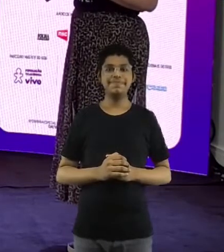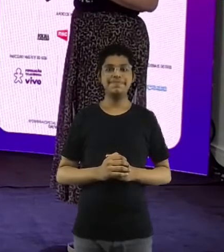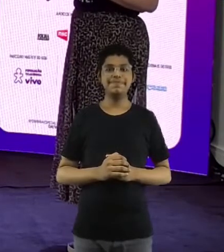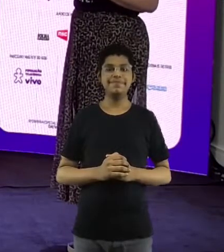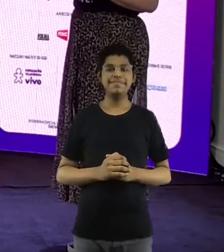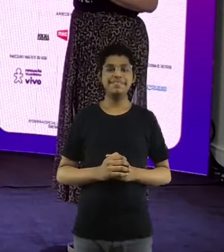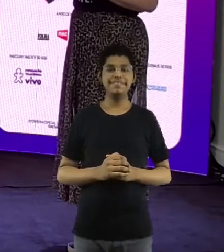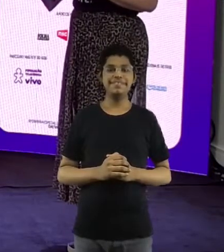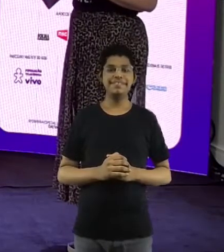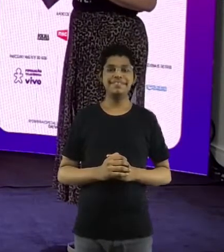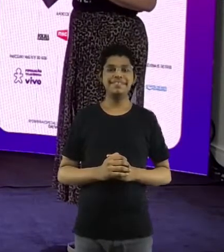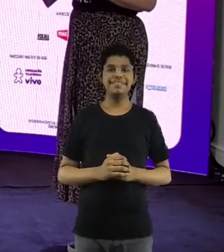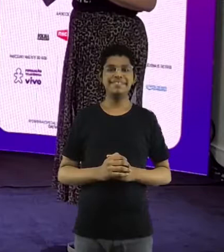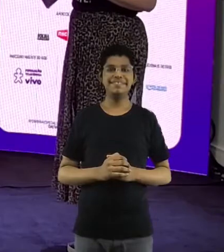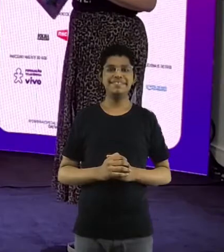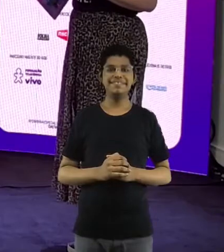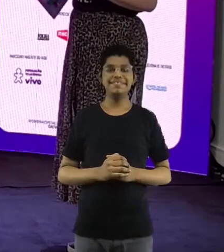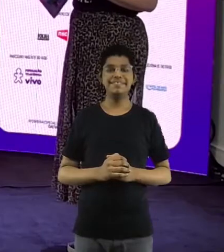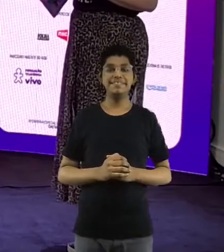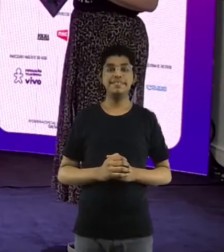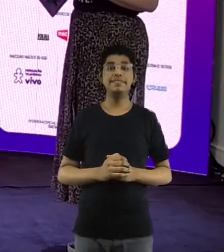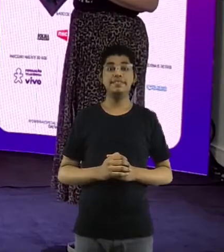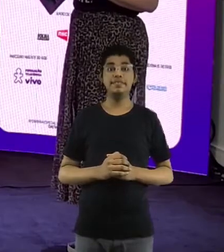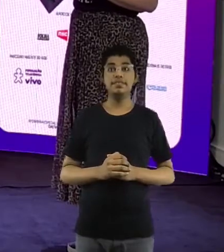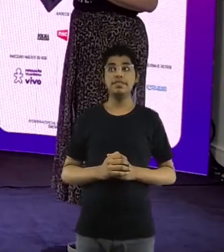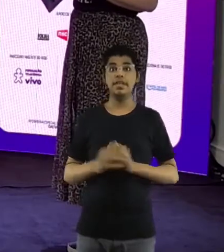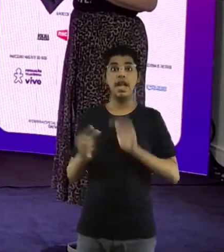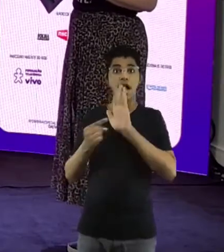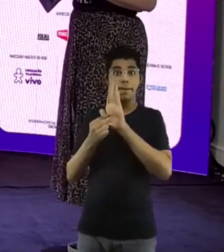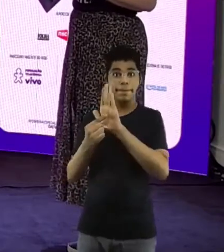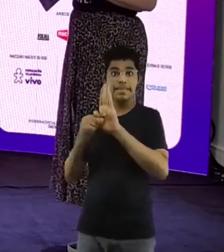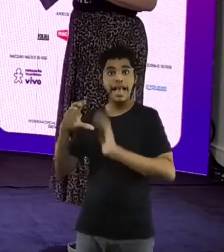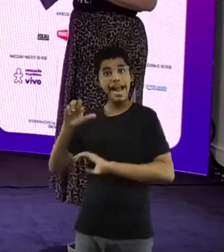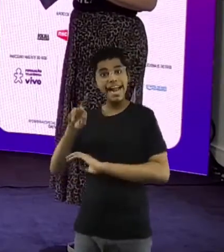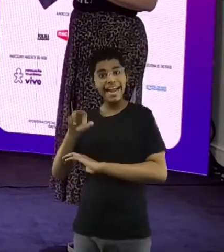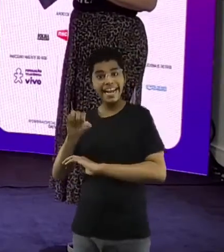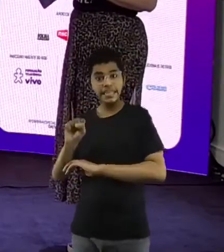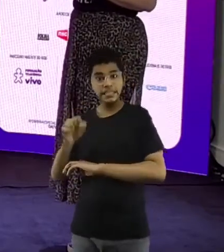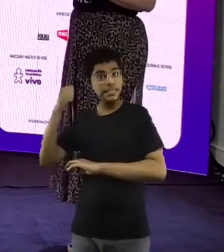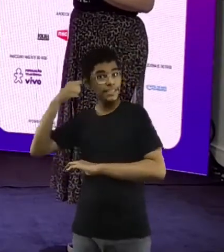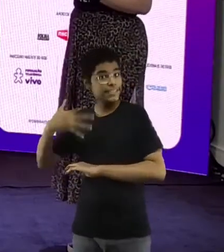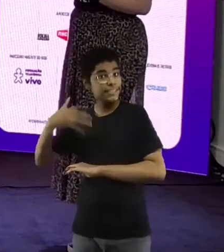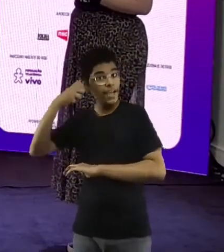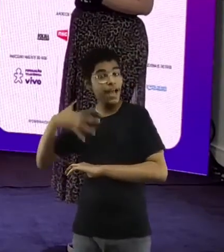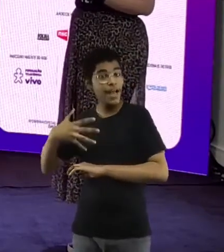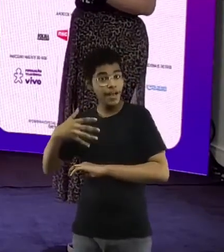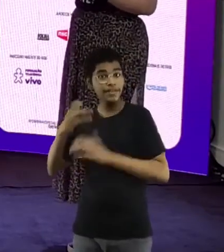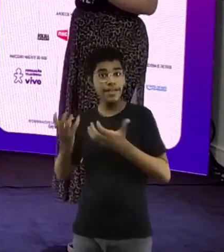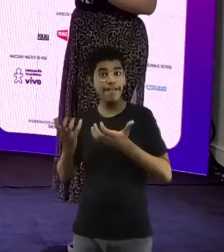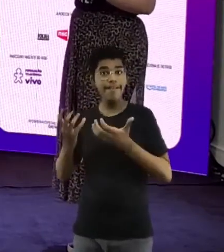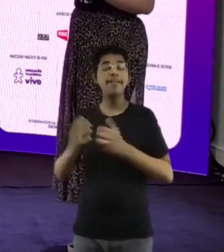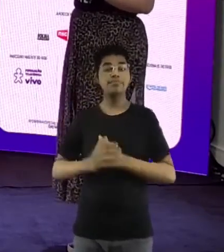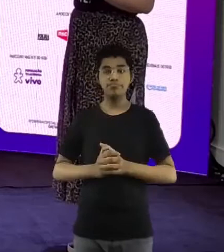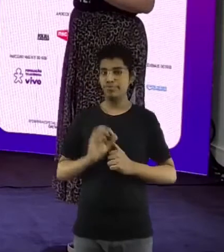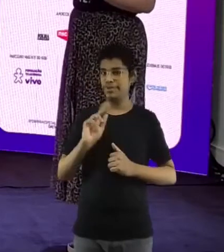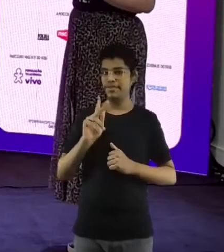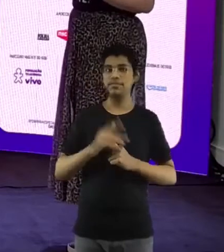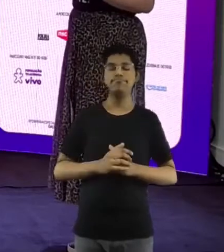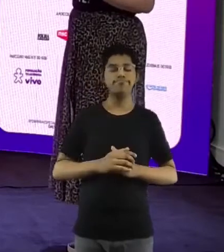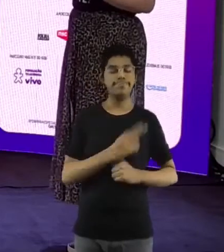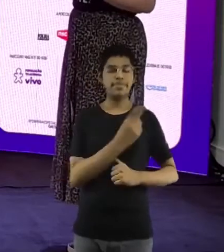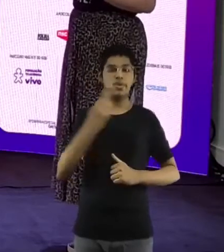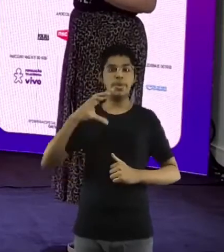Quer te apresentar também, Cris, a tua audiodescrição? Quero. Meu nome é